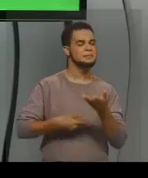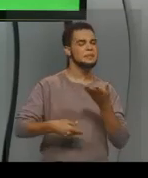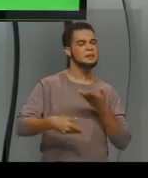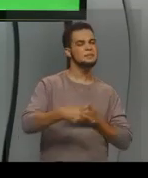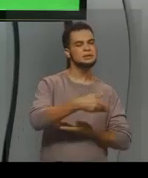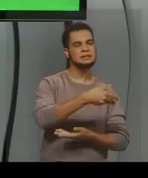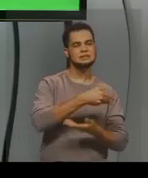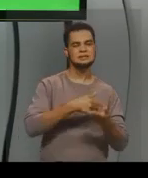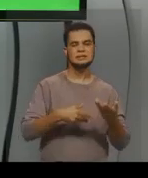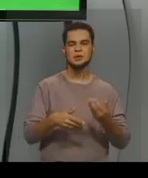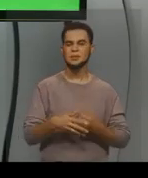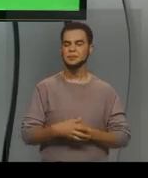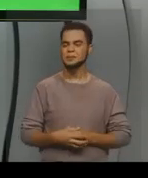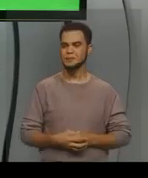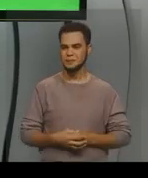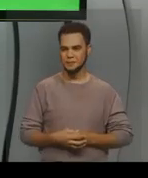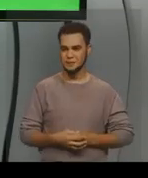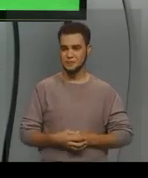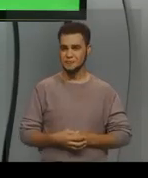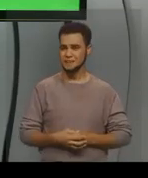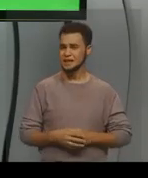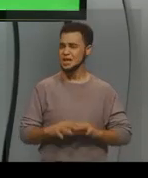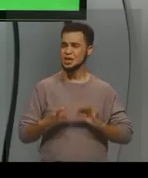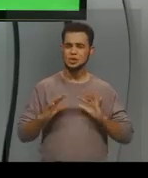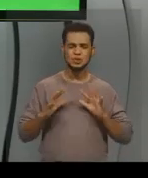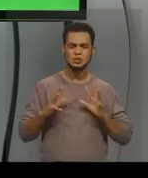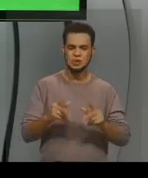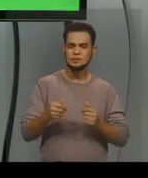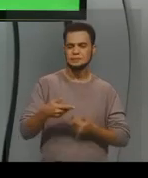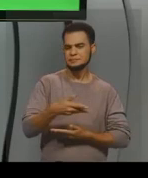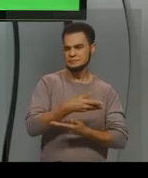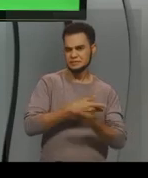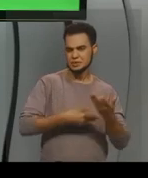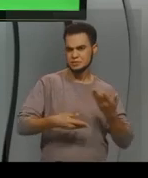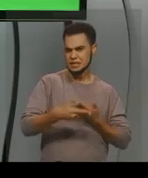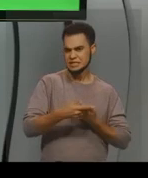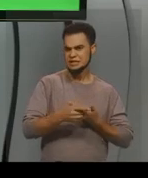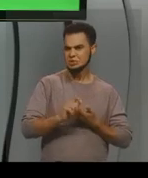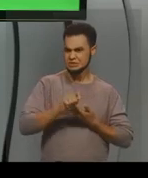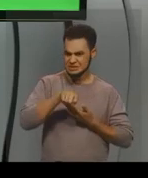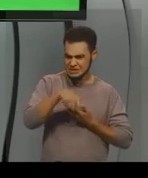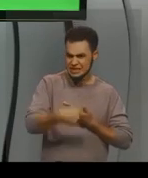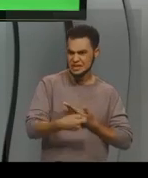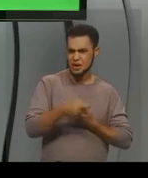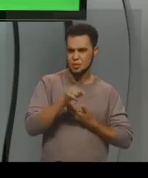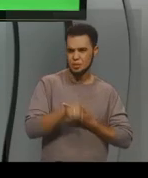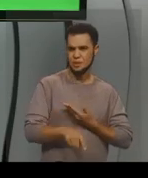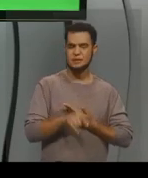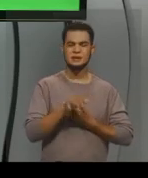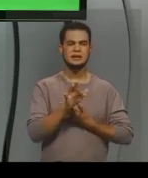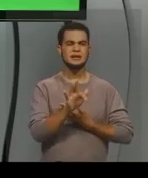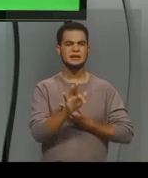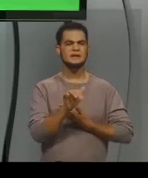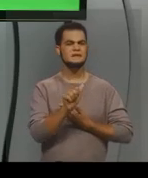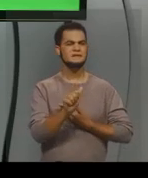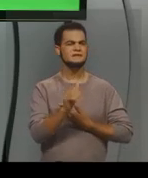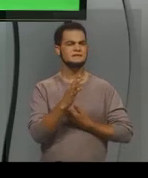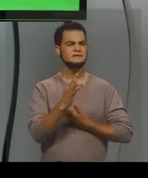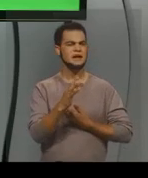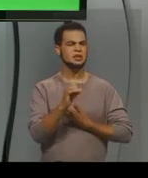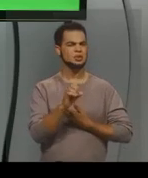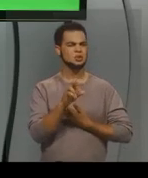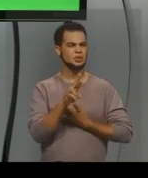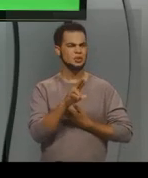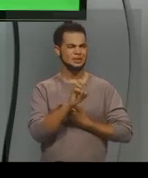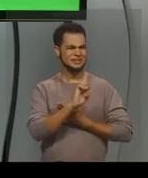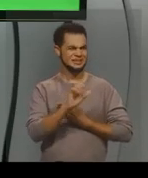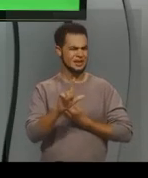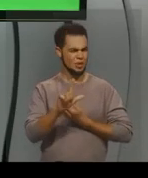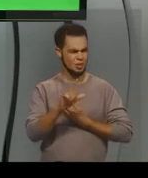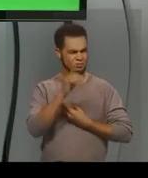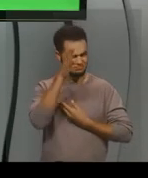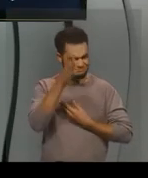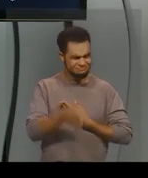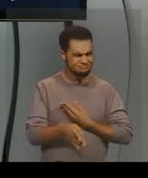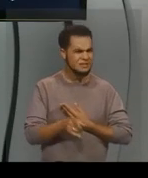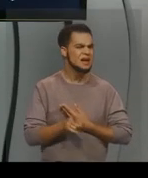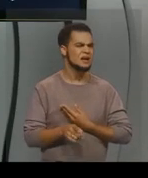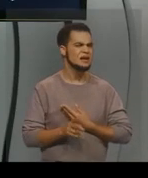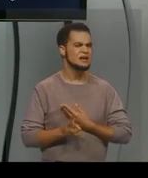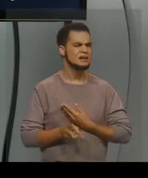Toda permutação é um fatorial? Boa pergunta, viu? Toda permutação é um